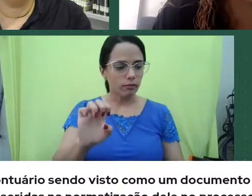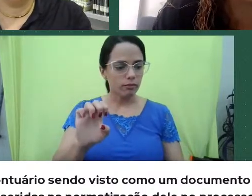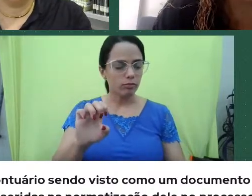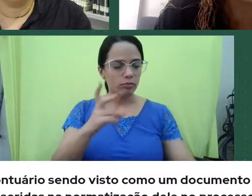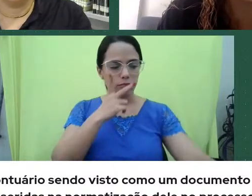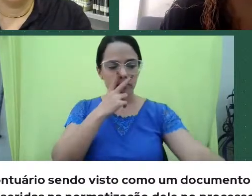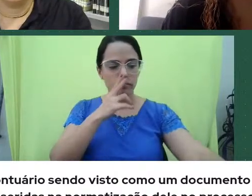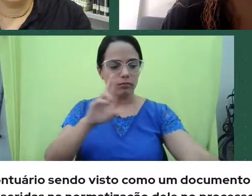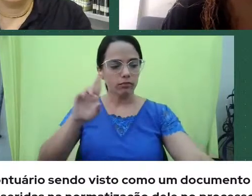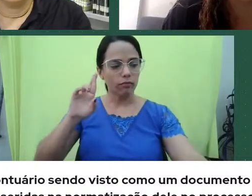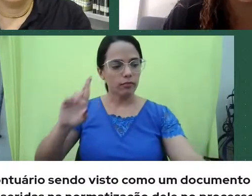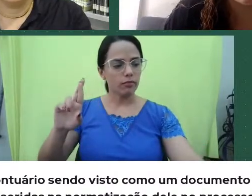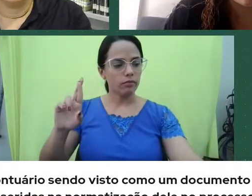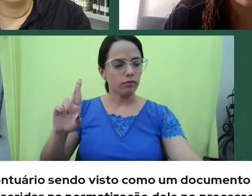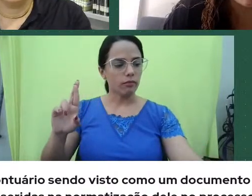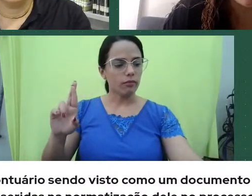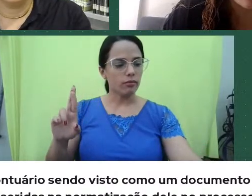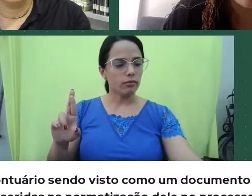responsável